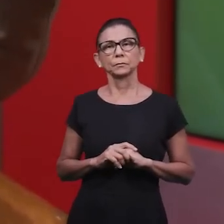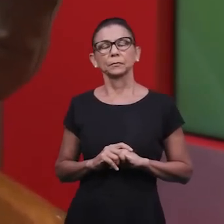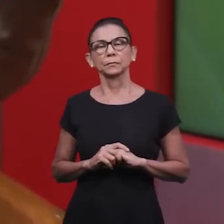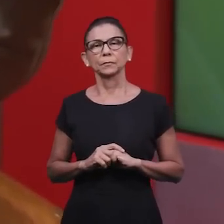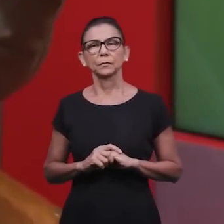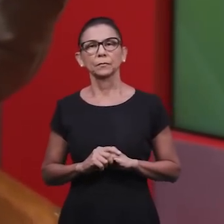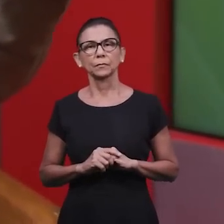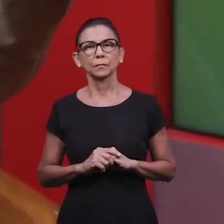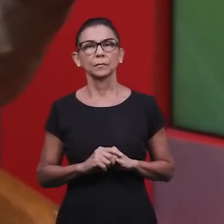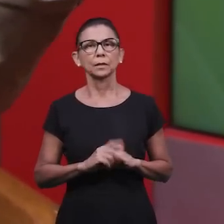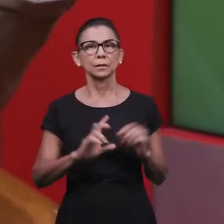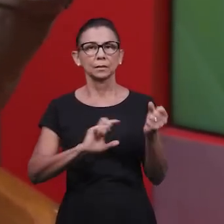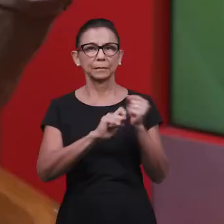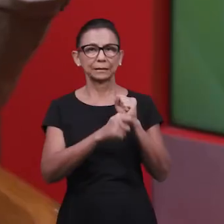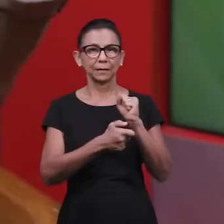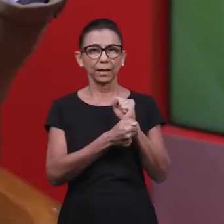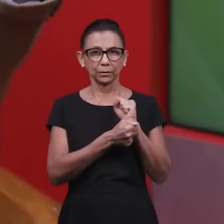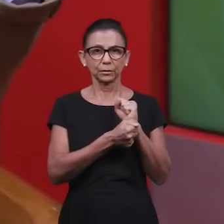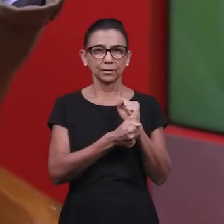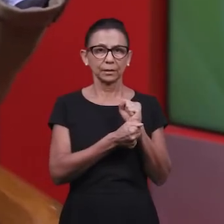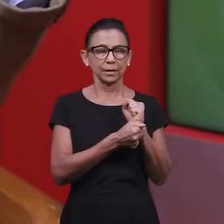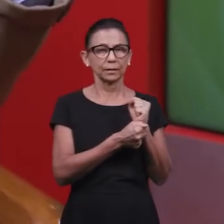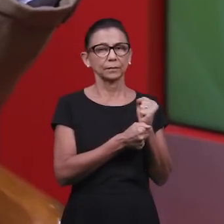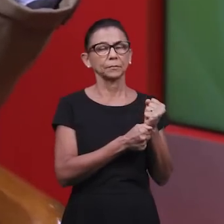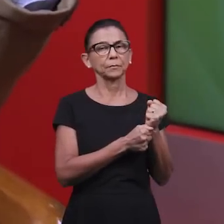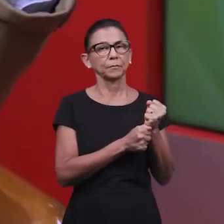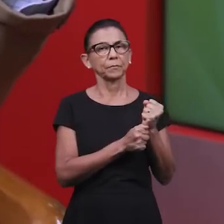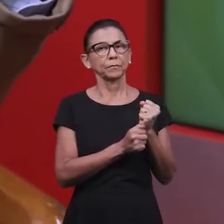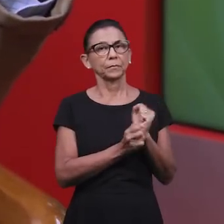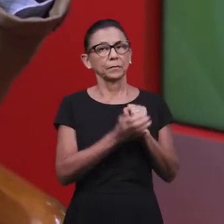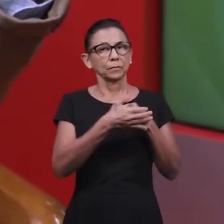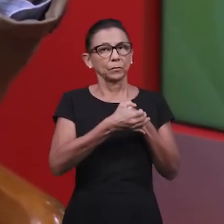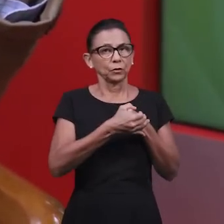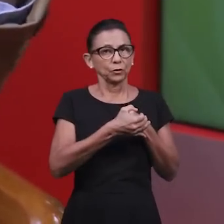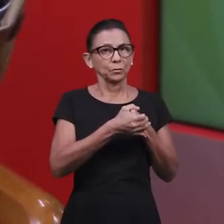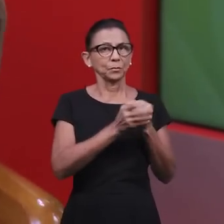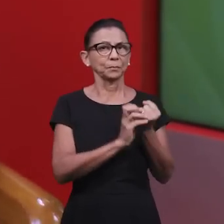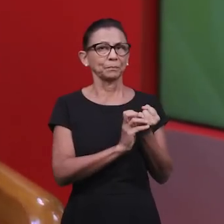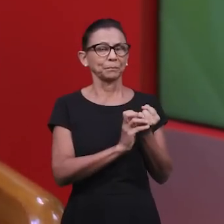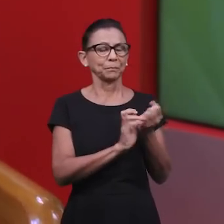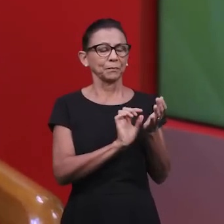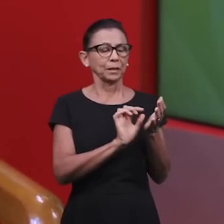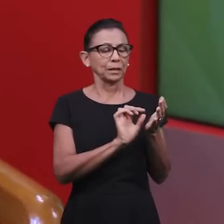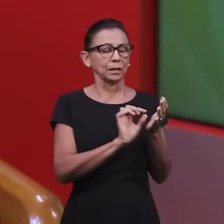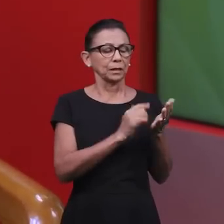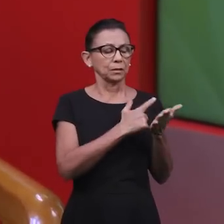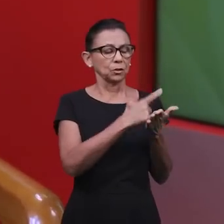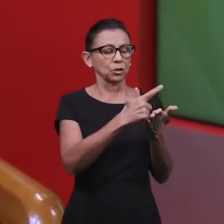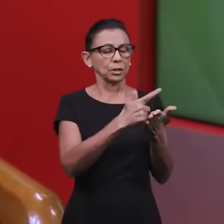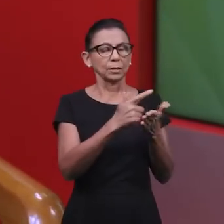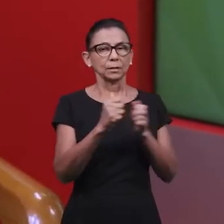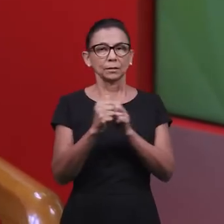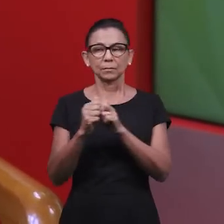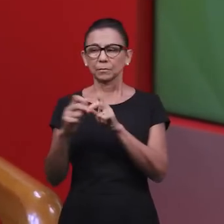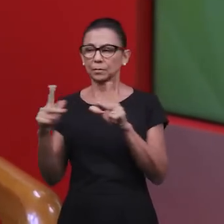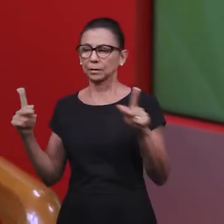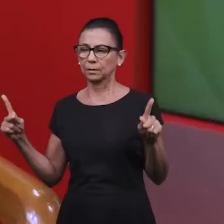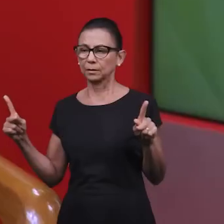une o Gênesis ao Apocalipse é o profético. E fica bem